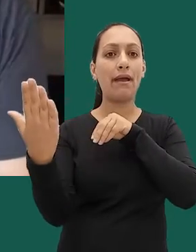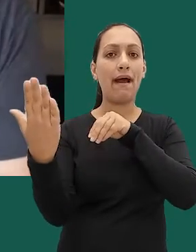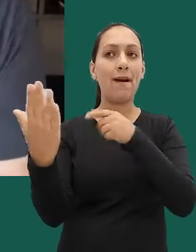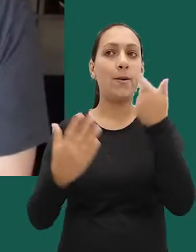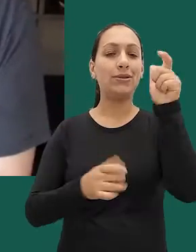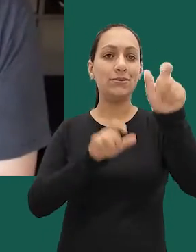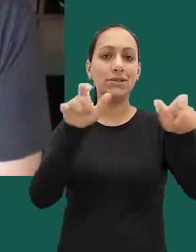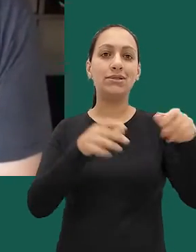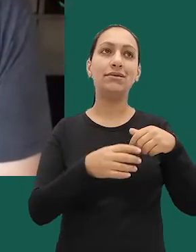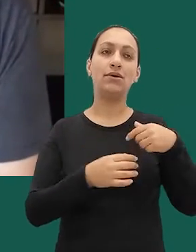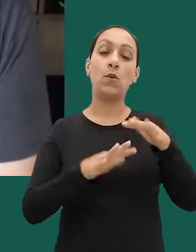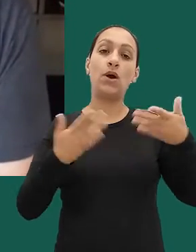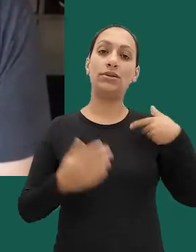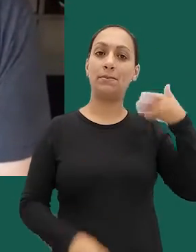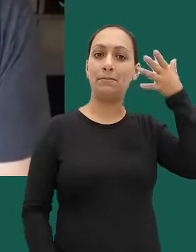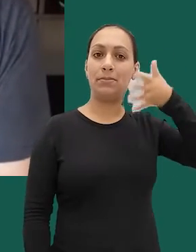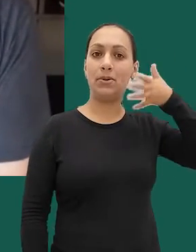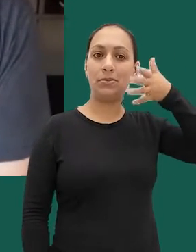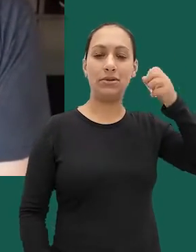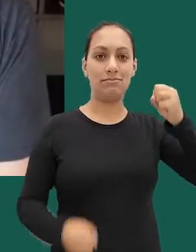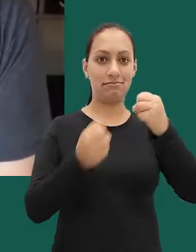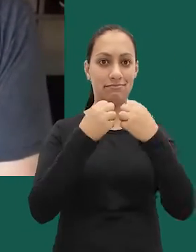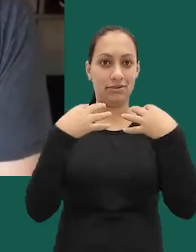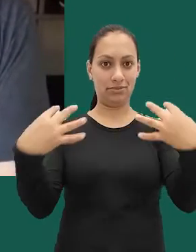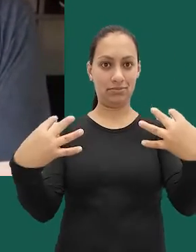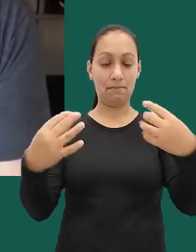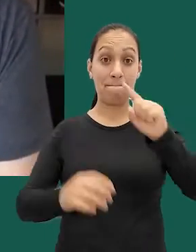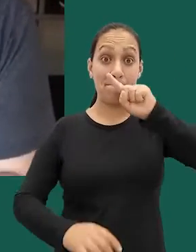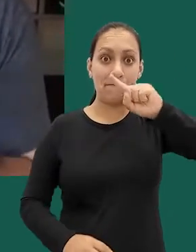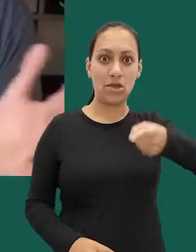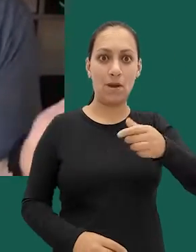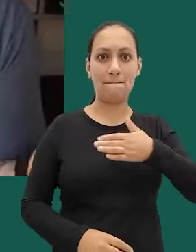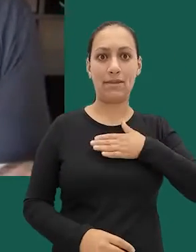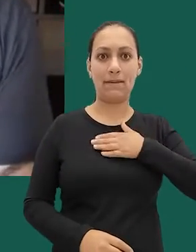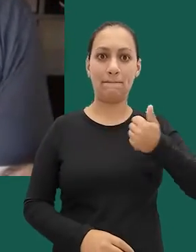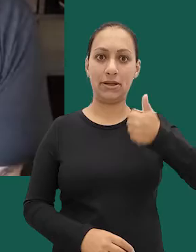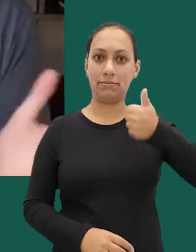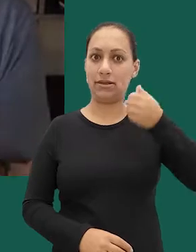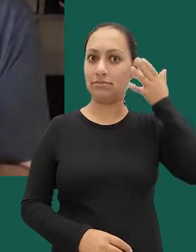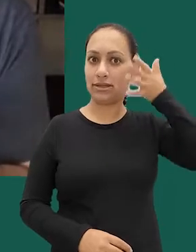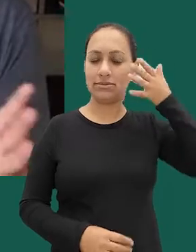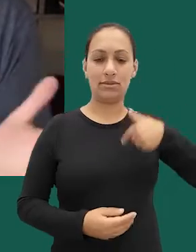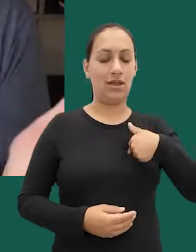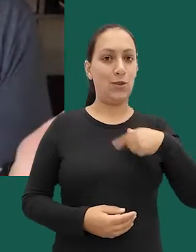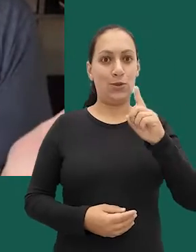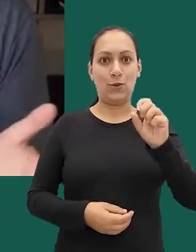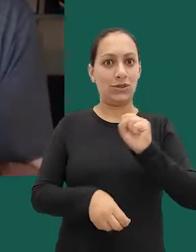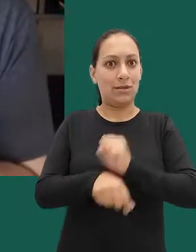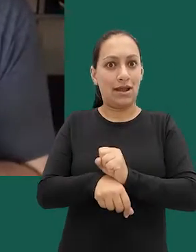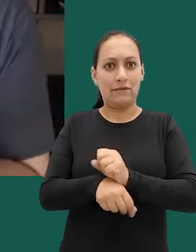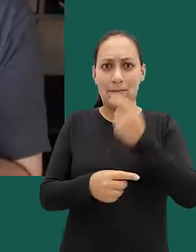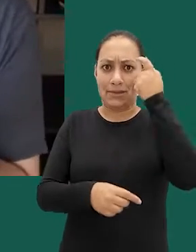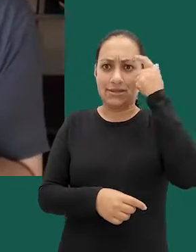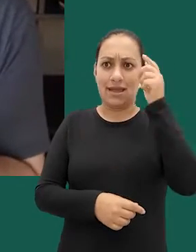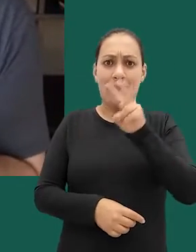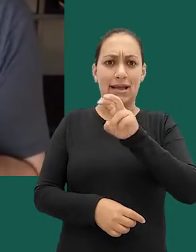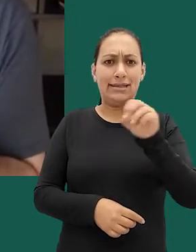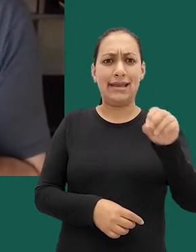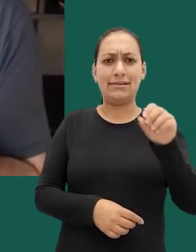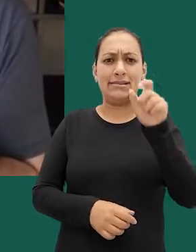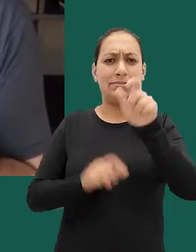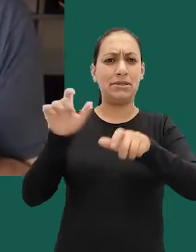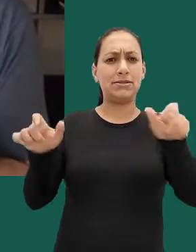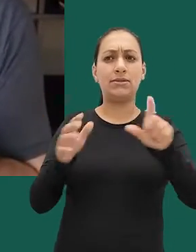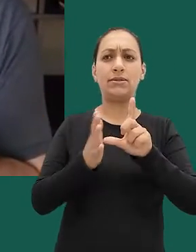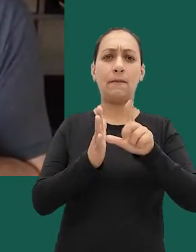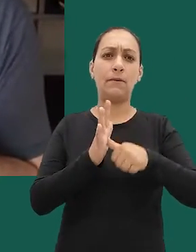público grande, minha primeira palestra grande foi para 1.000 pessoas, que eu não esperava ter tanta gente, eu esperava, sei lá, 500 pessoas. Mas depois de